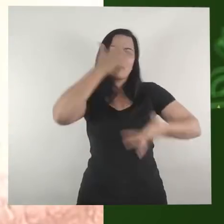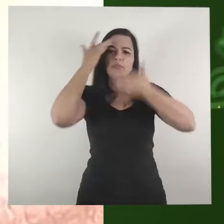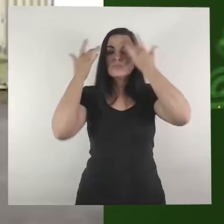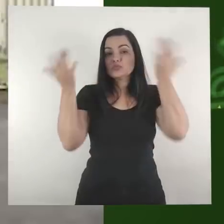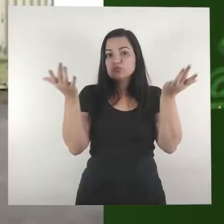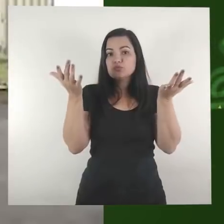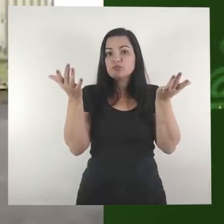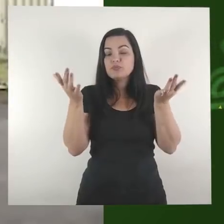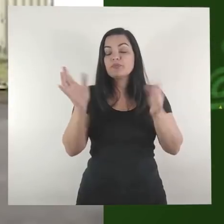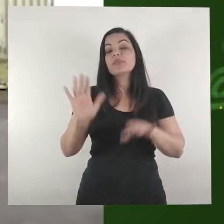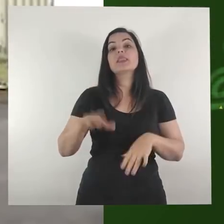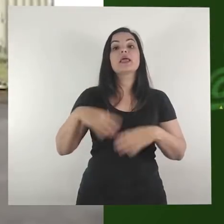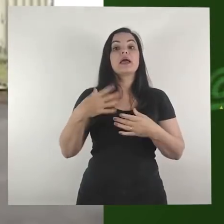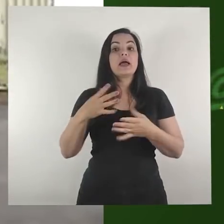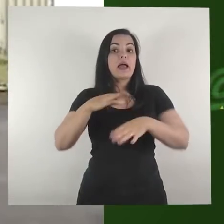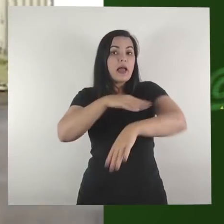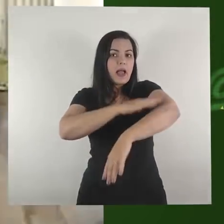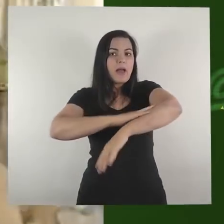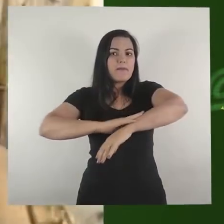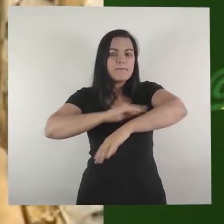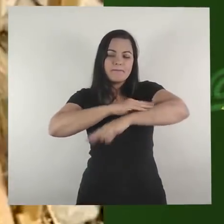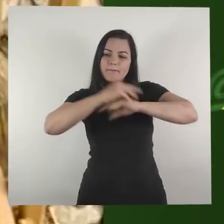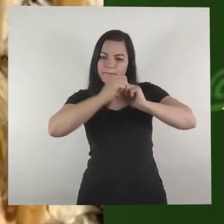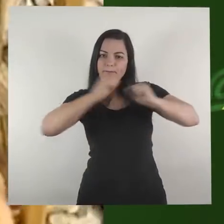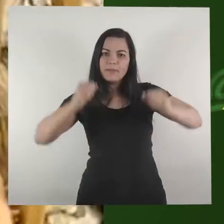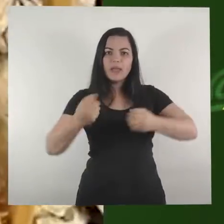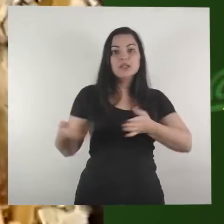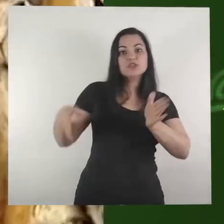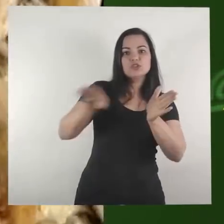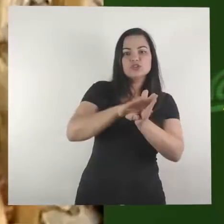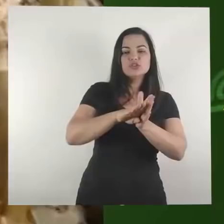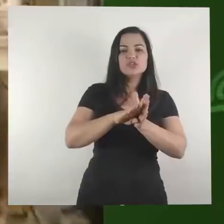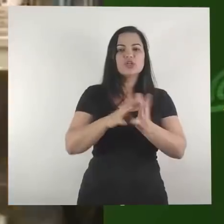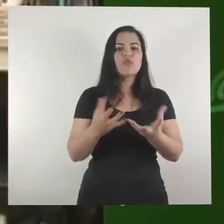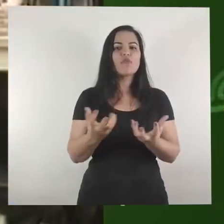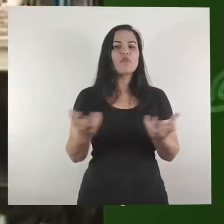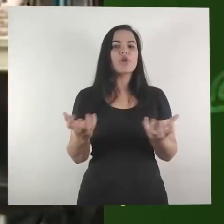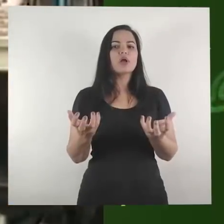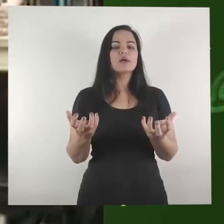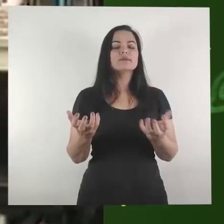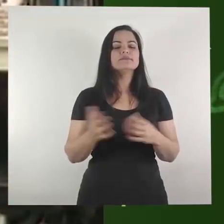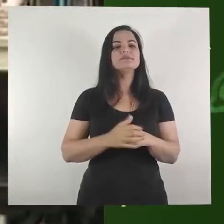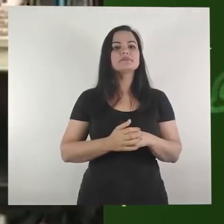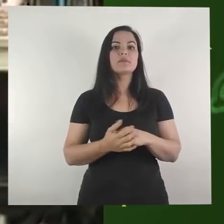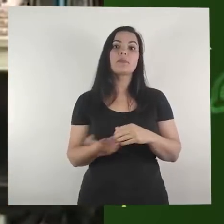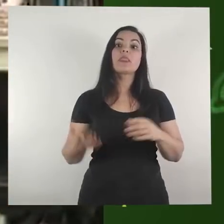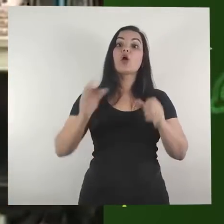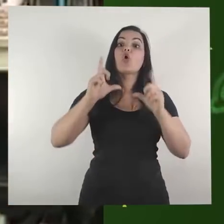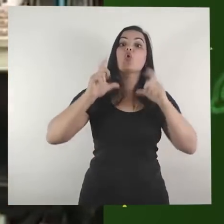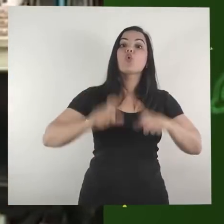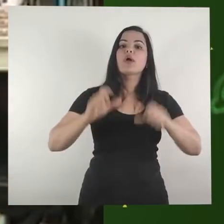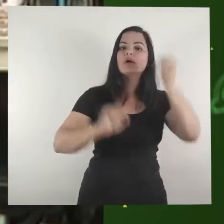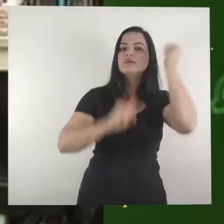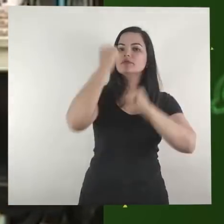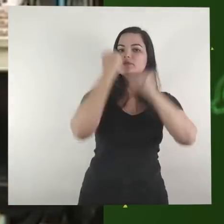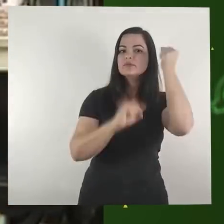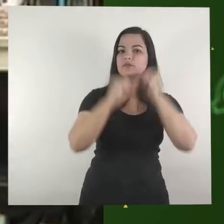de freguês. A pele chega sequinha na fábrica de couro. O nome desta fábrica